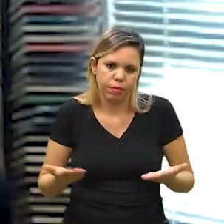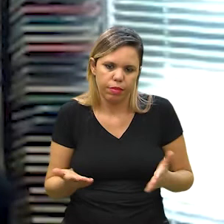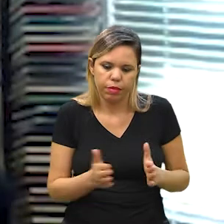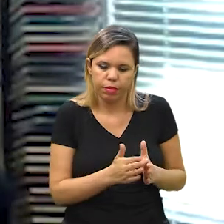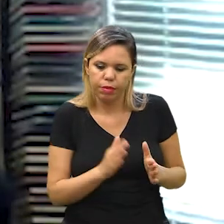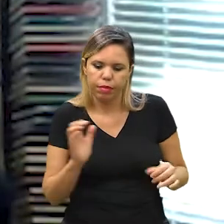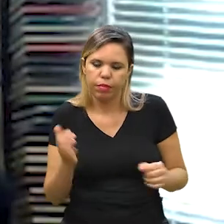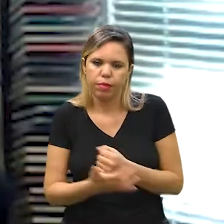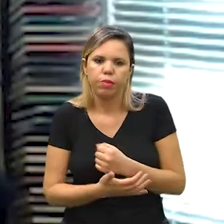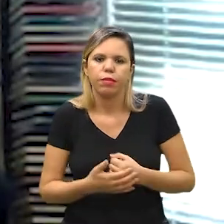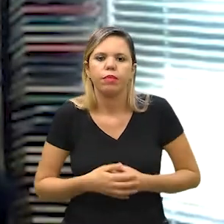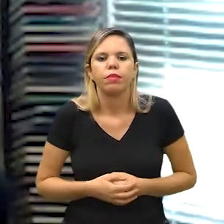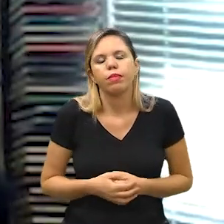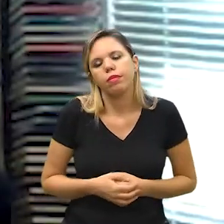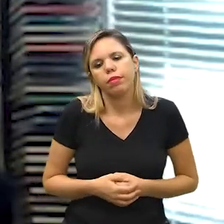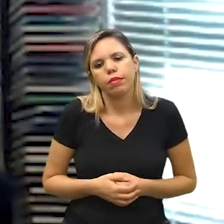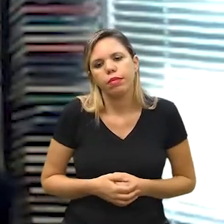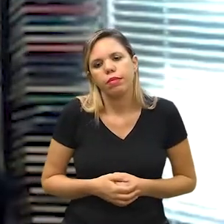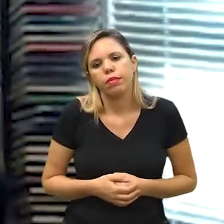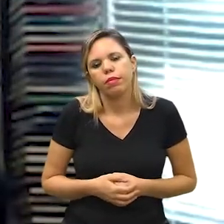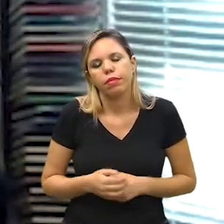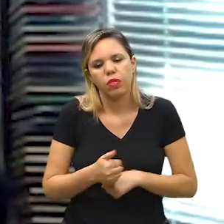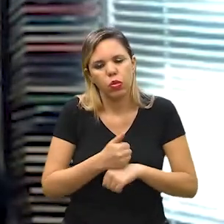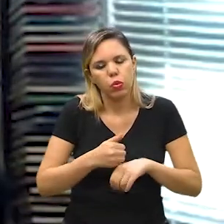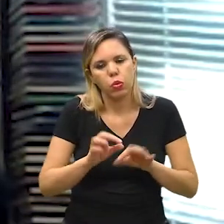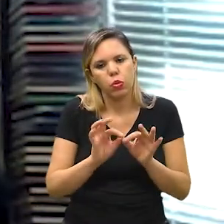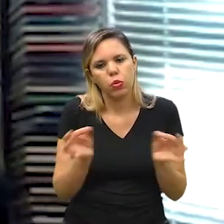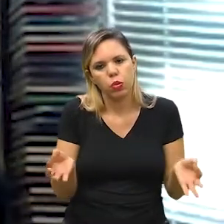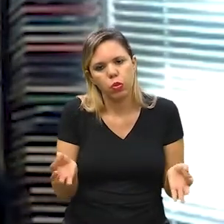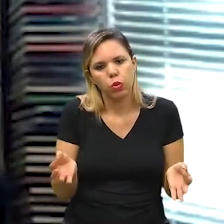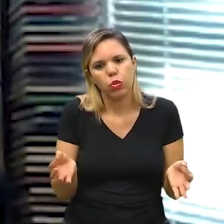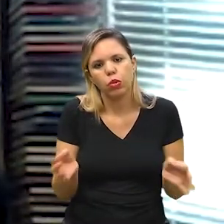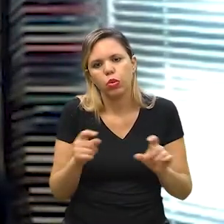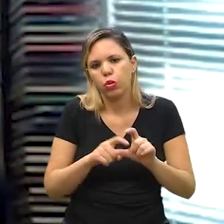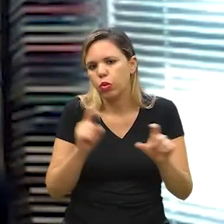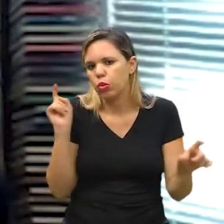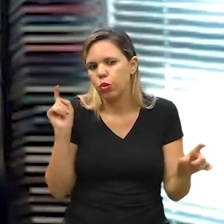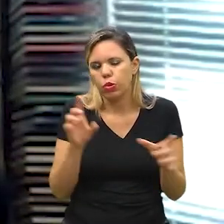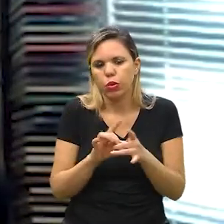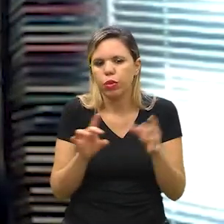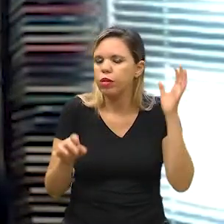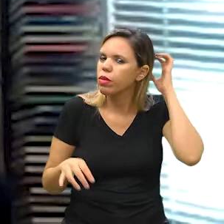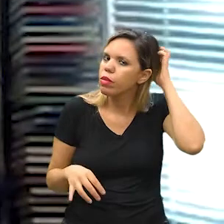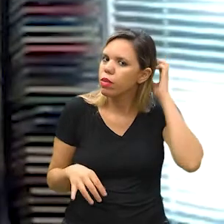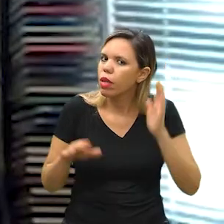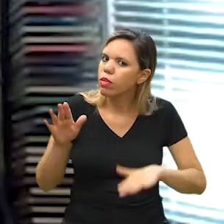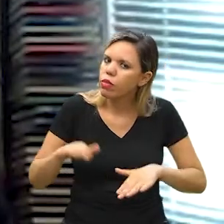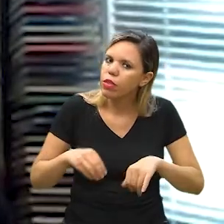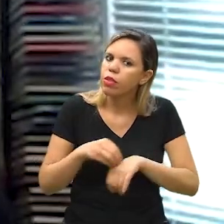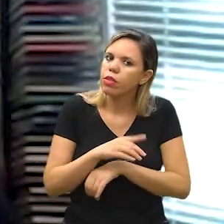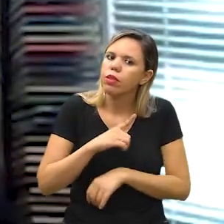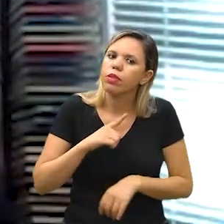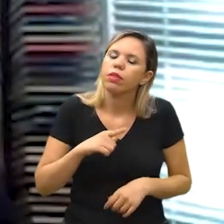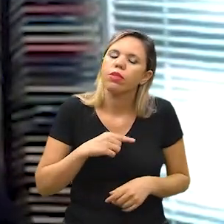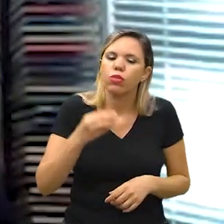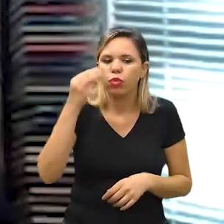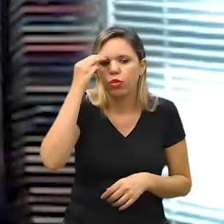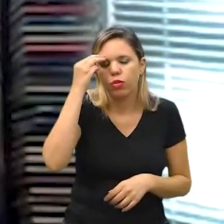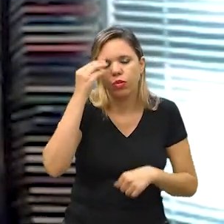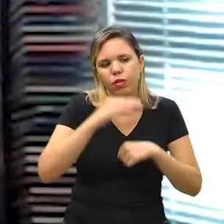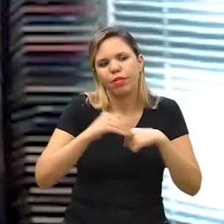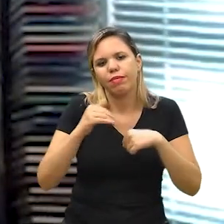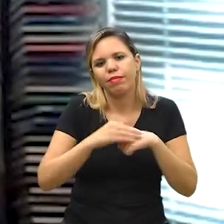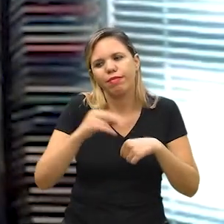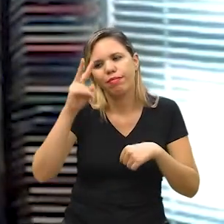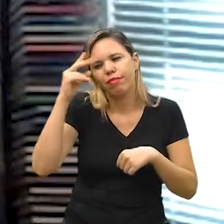veio à tona agora na pandemia. Com produções, né, mais simples, mais independentes, que muitas vezes trazem aquela questão